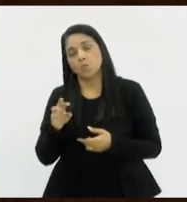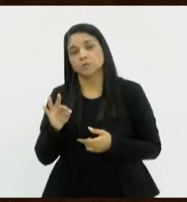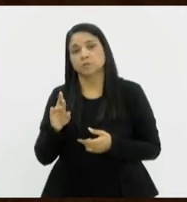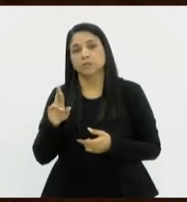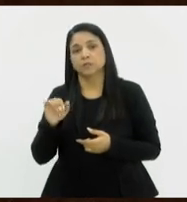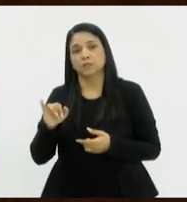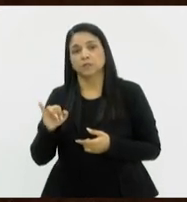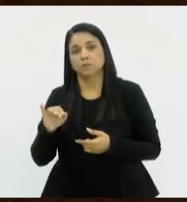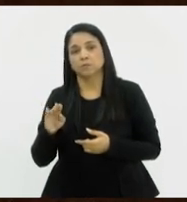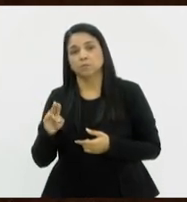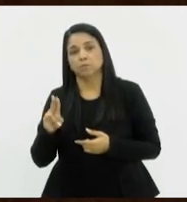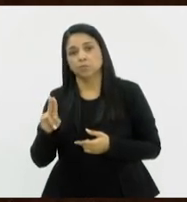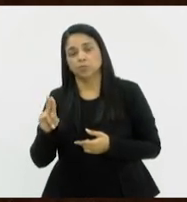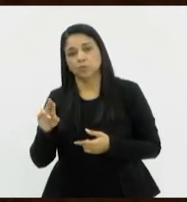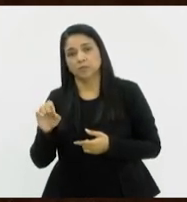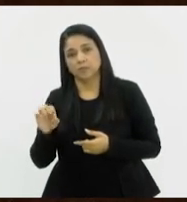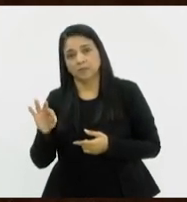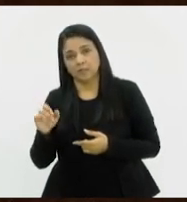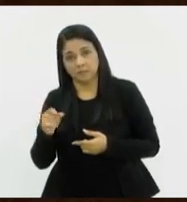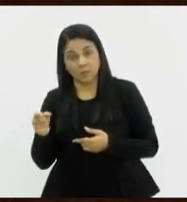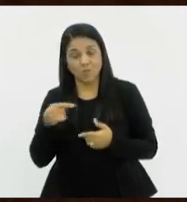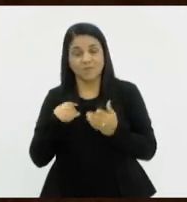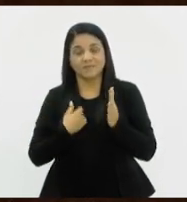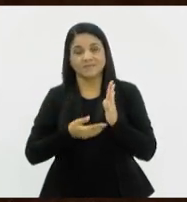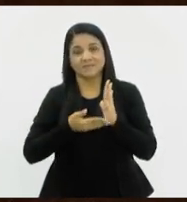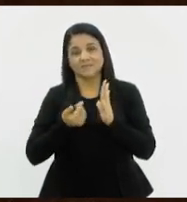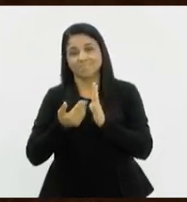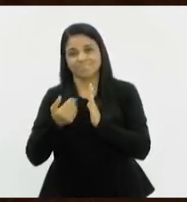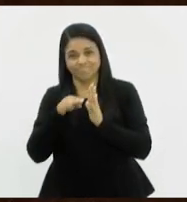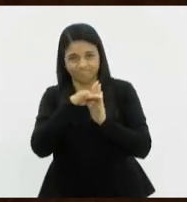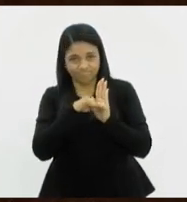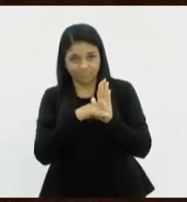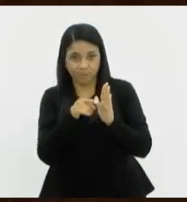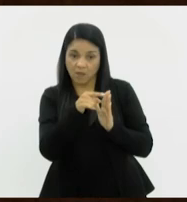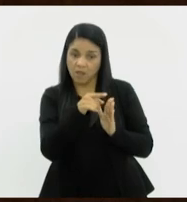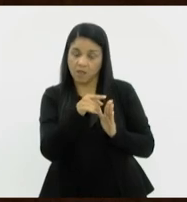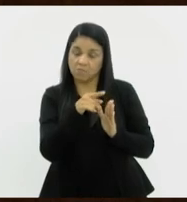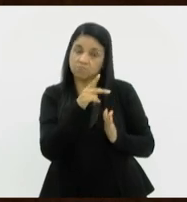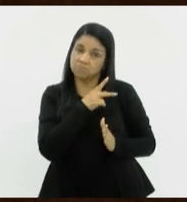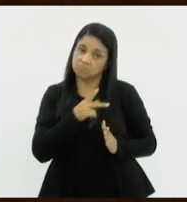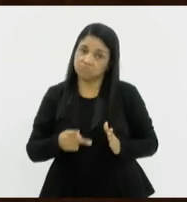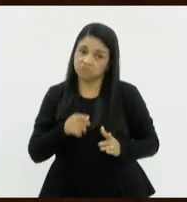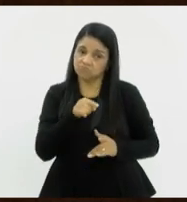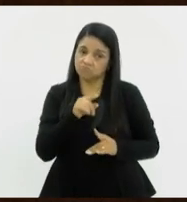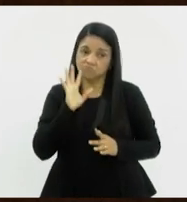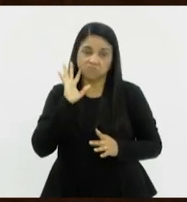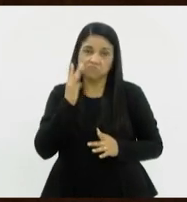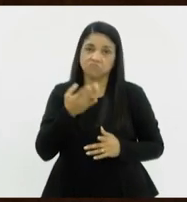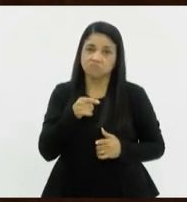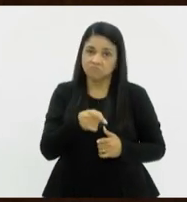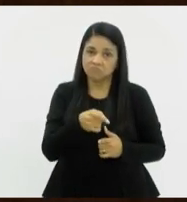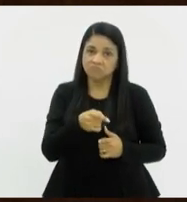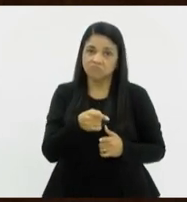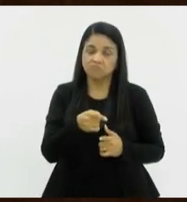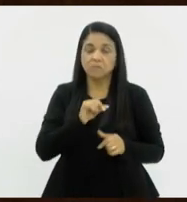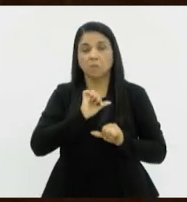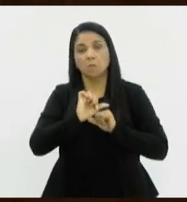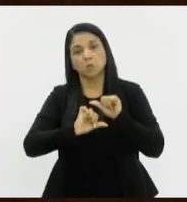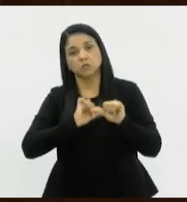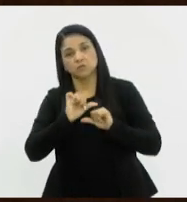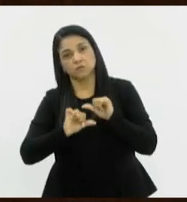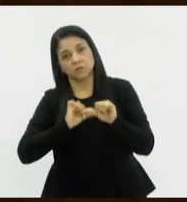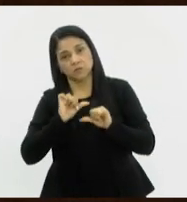ele sairia de pauta, a não ser que Vossa Excelência pudesse considerar essa